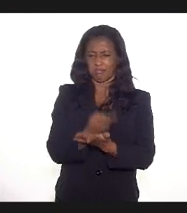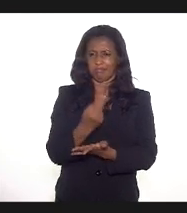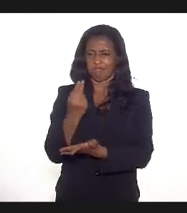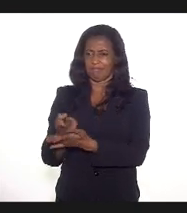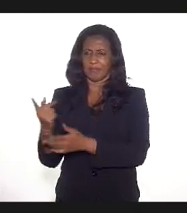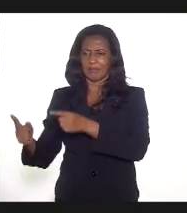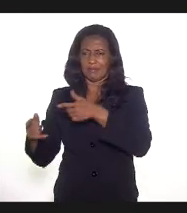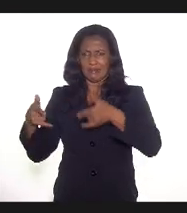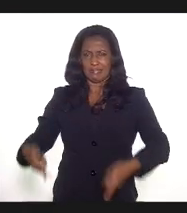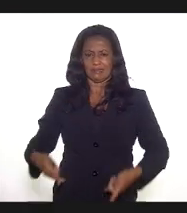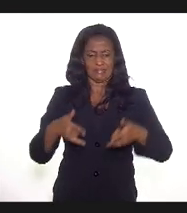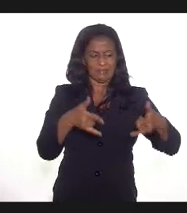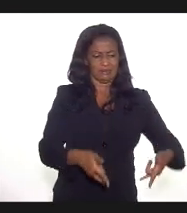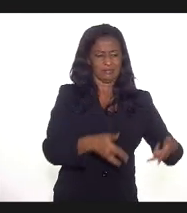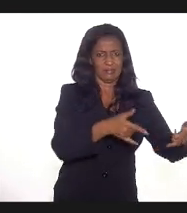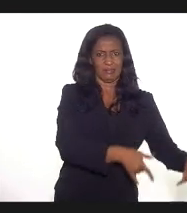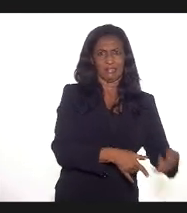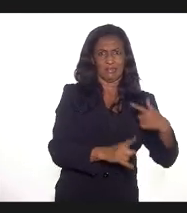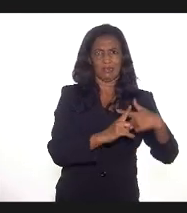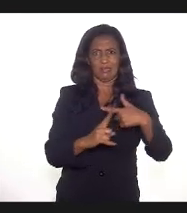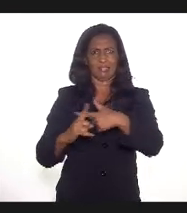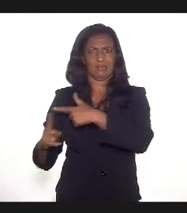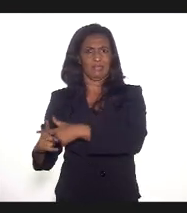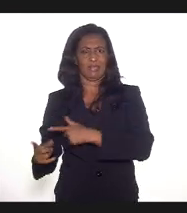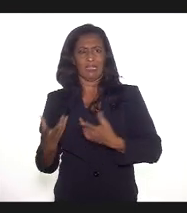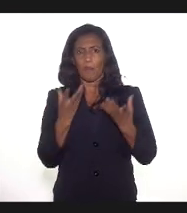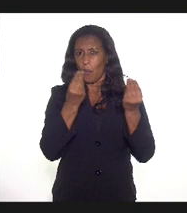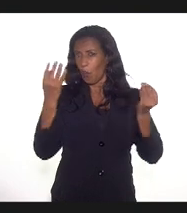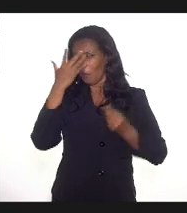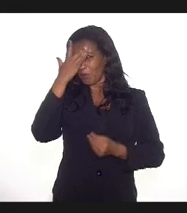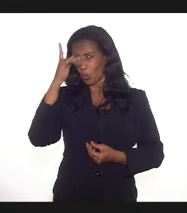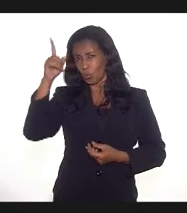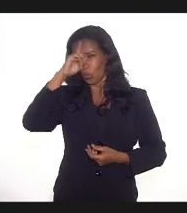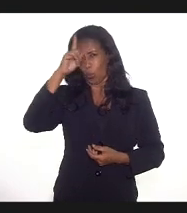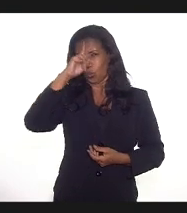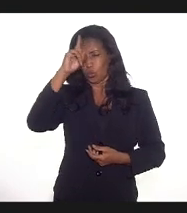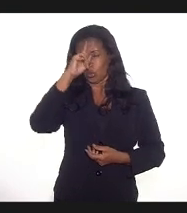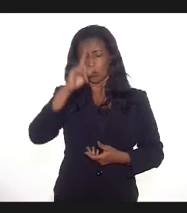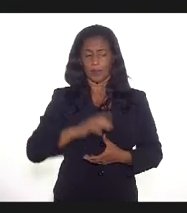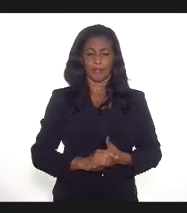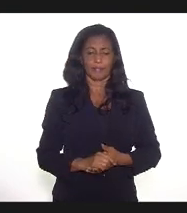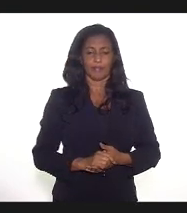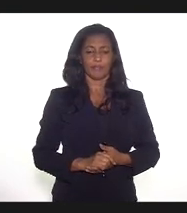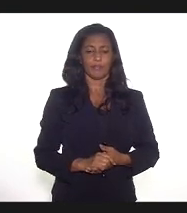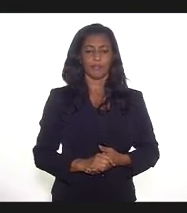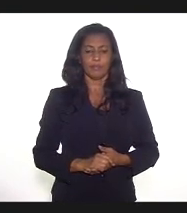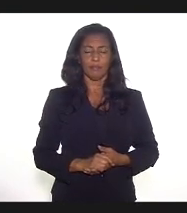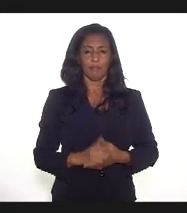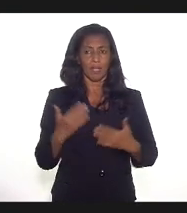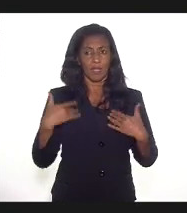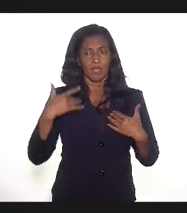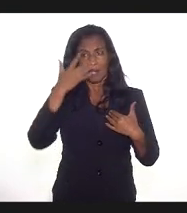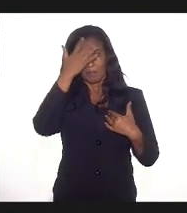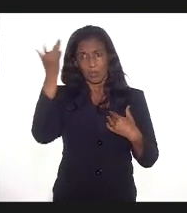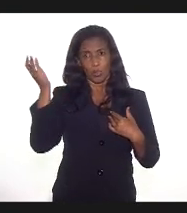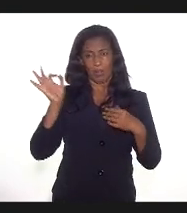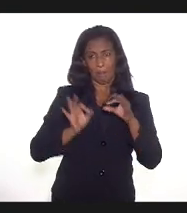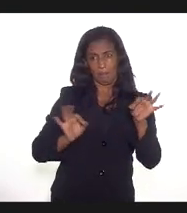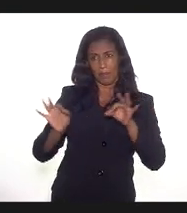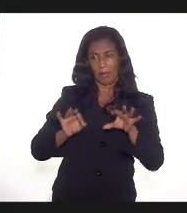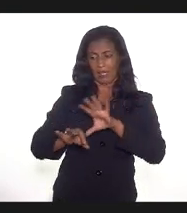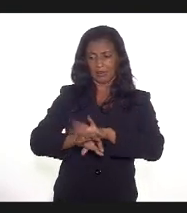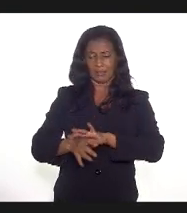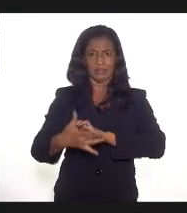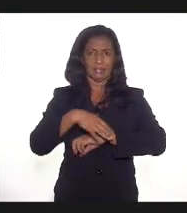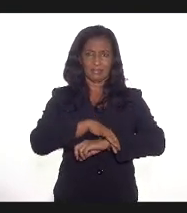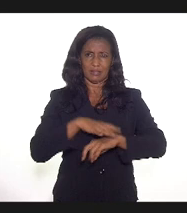as cidades da nossa região estão tendo um número muito grande de vítimas, e a pessoa está lá toda preparada, estava lá